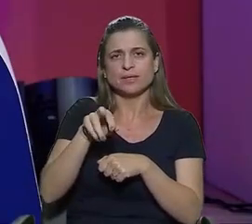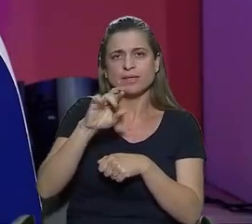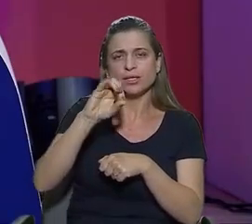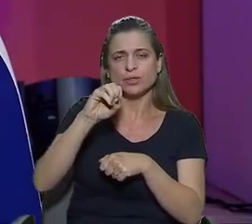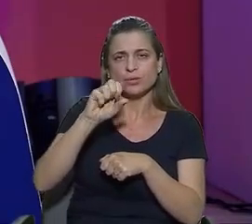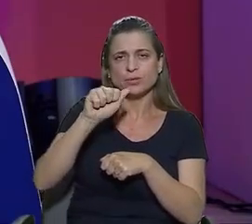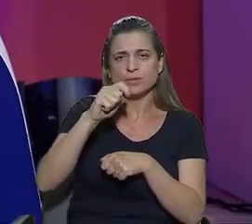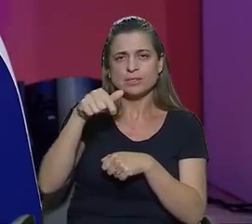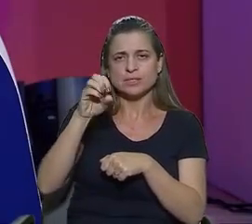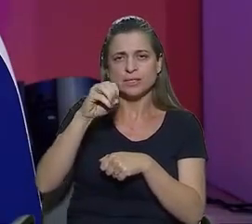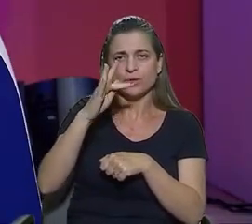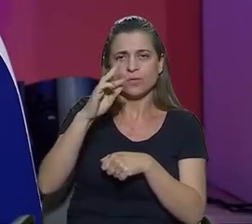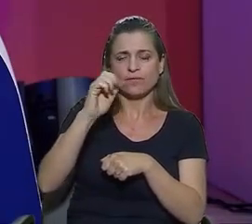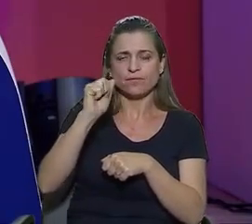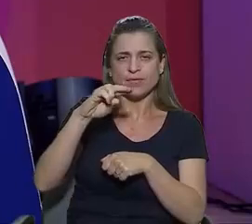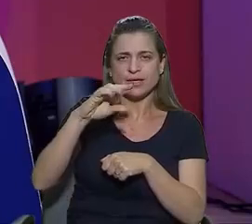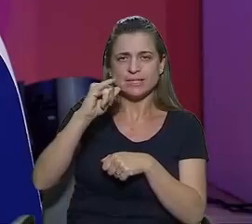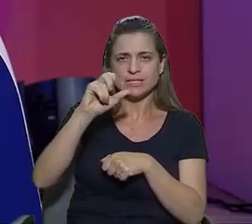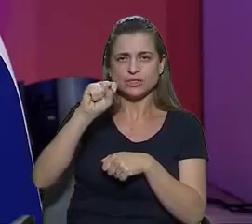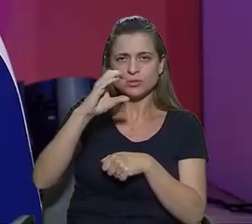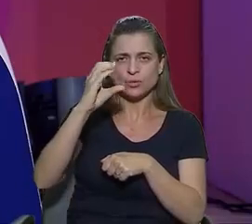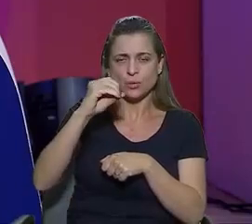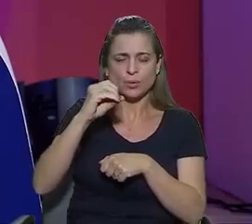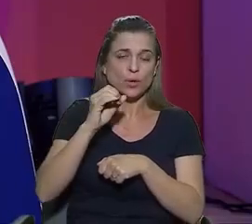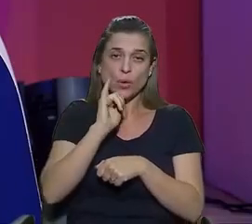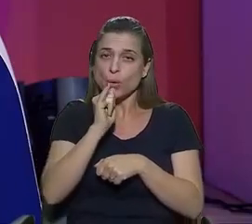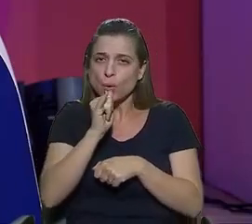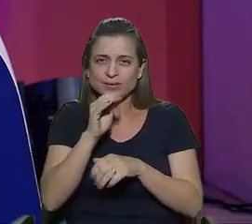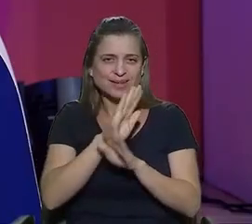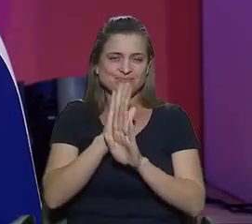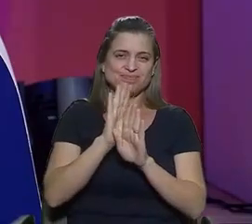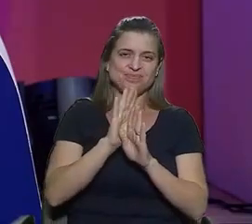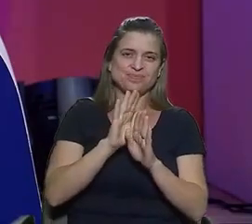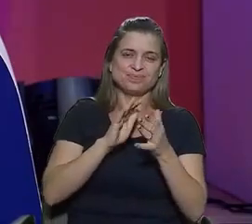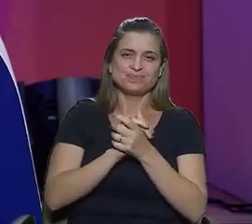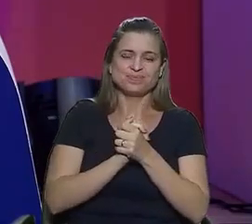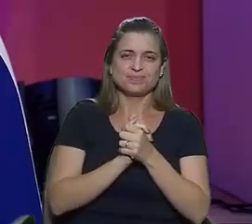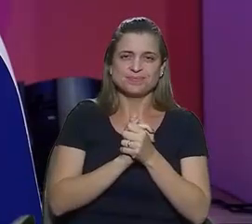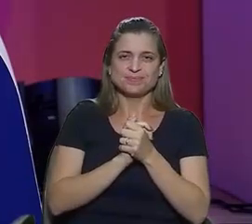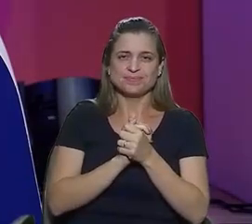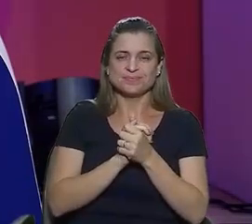livro, com certeza, em breve. Só que eu não vou contar mais nada,